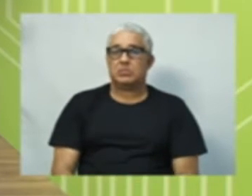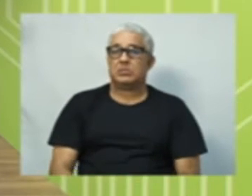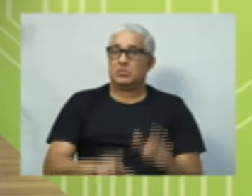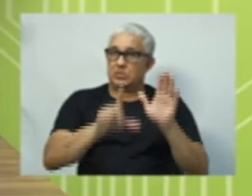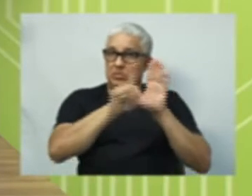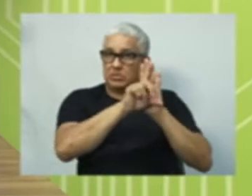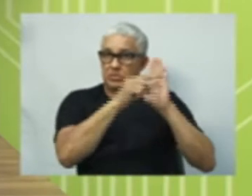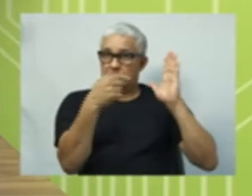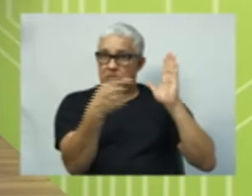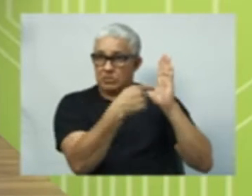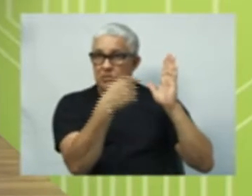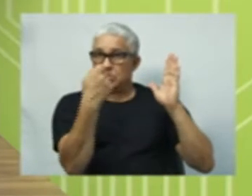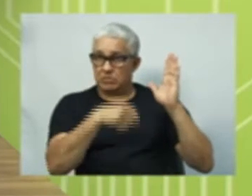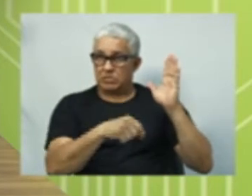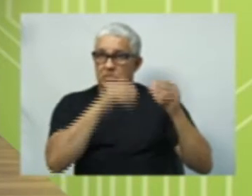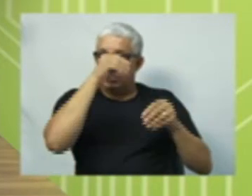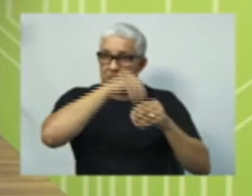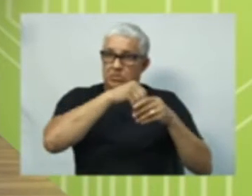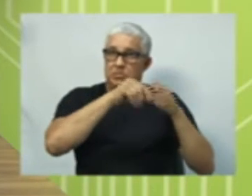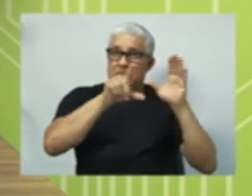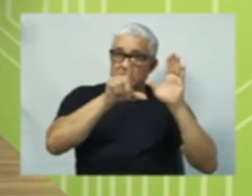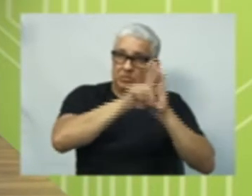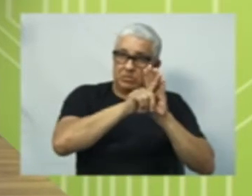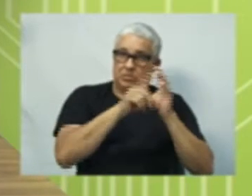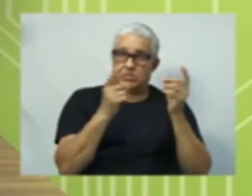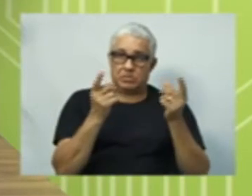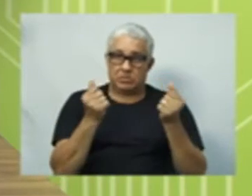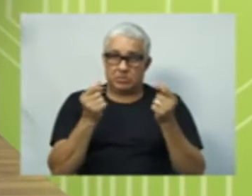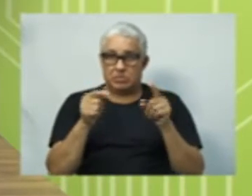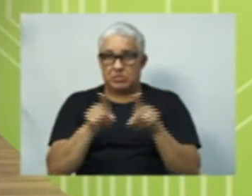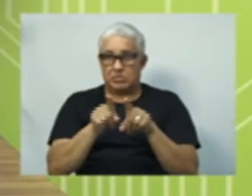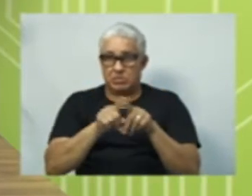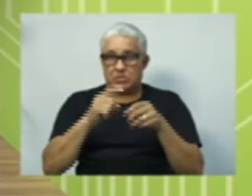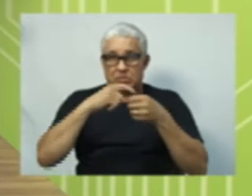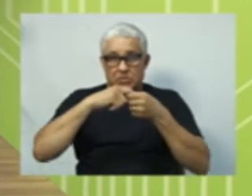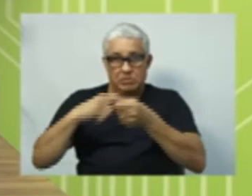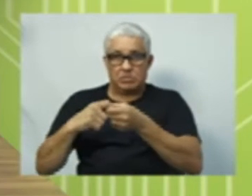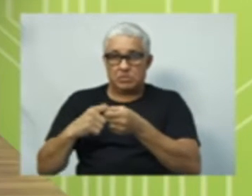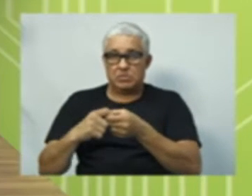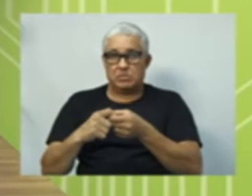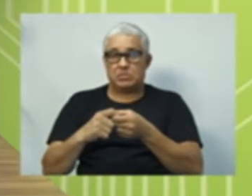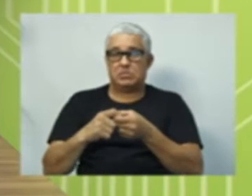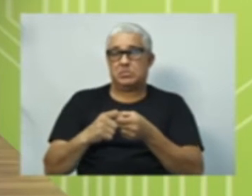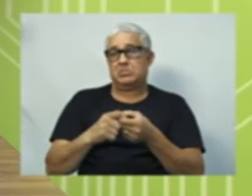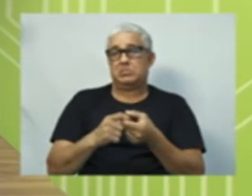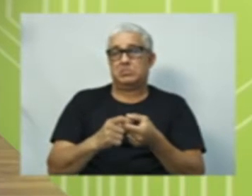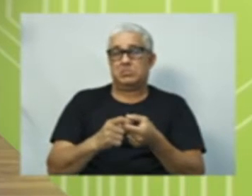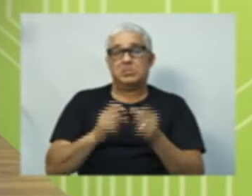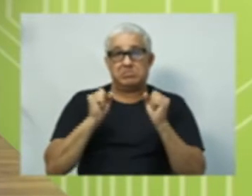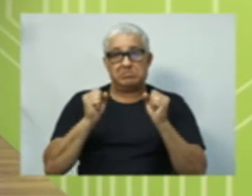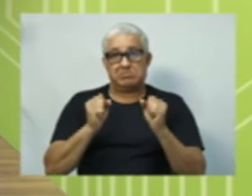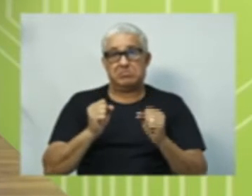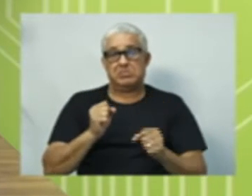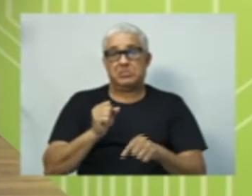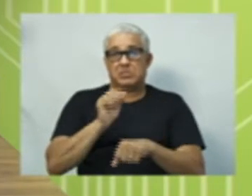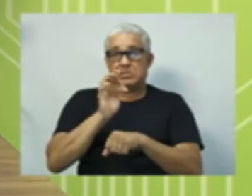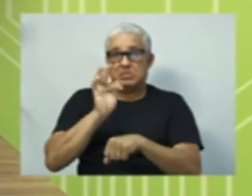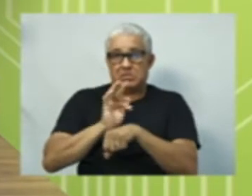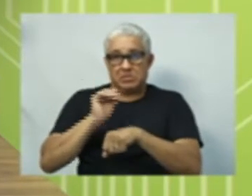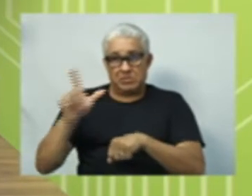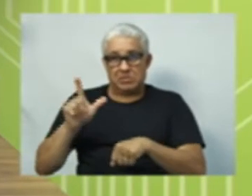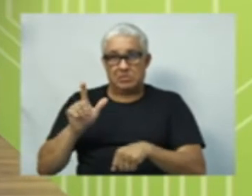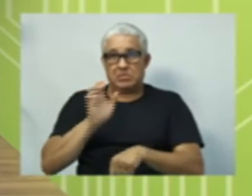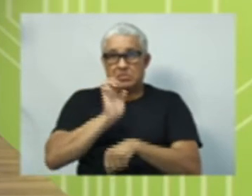lei, tem que ser de forma de dinheiro e vinculada a algum órgão responsável, que pode ser o federal,